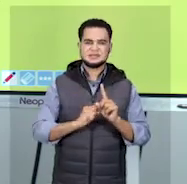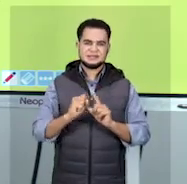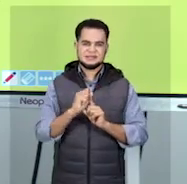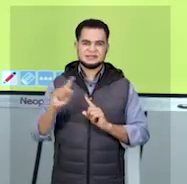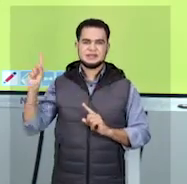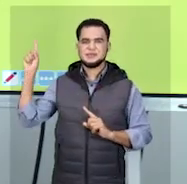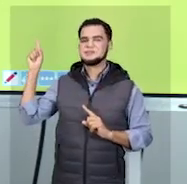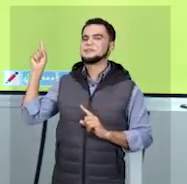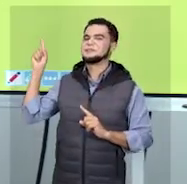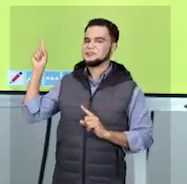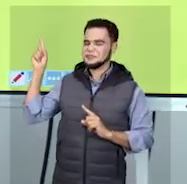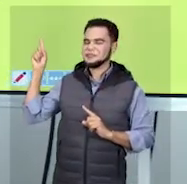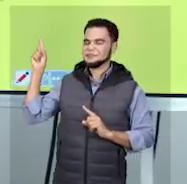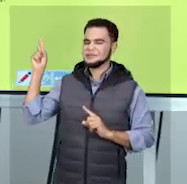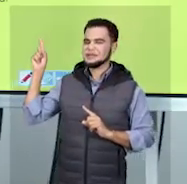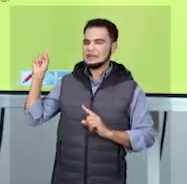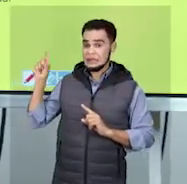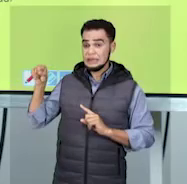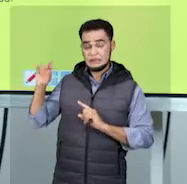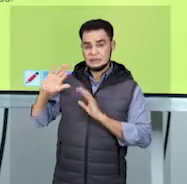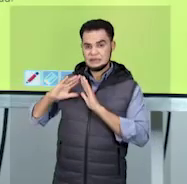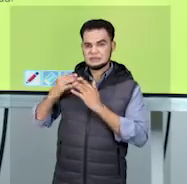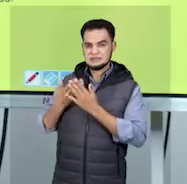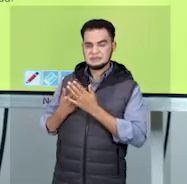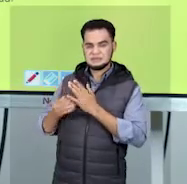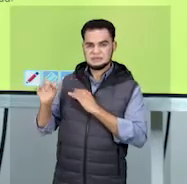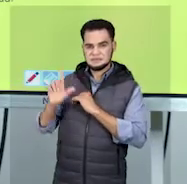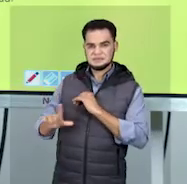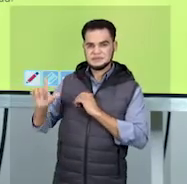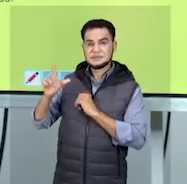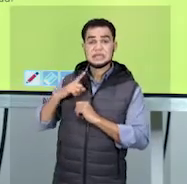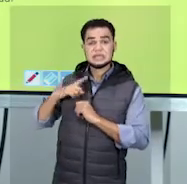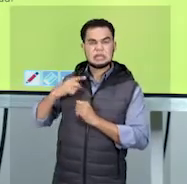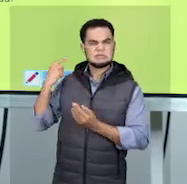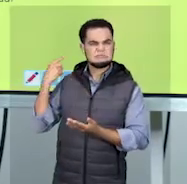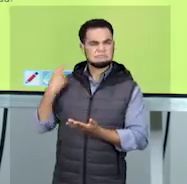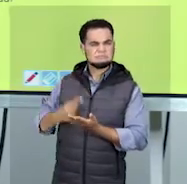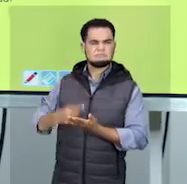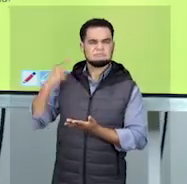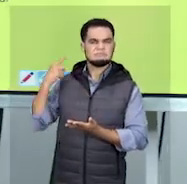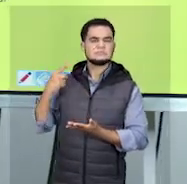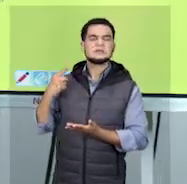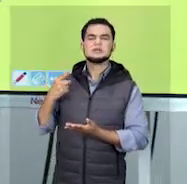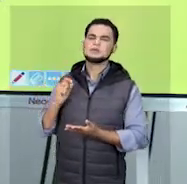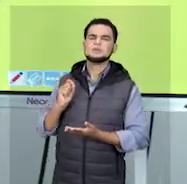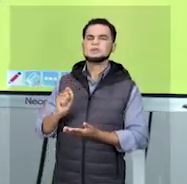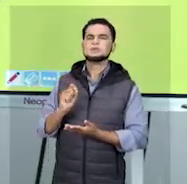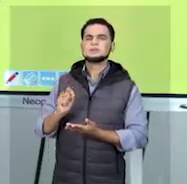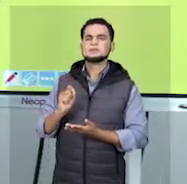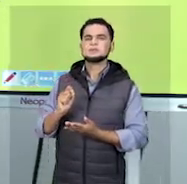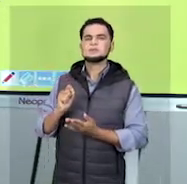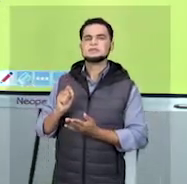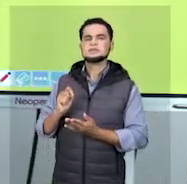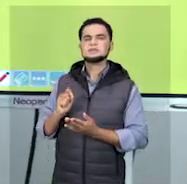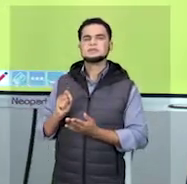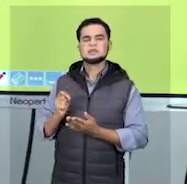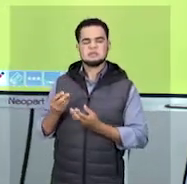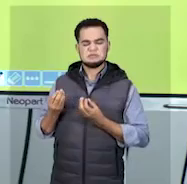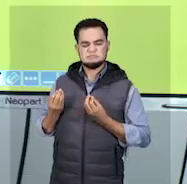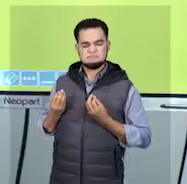Então, é uma escola literária que tem este compromisso firmado, este compromisso de trazer, por meio